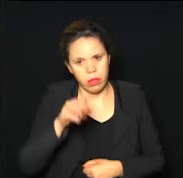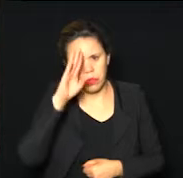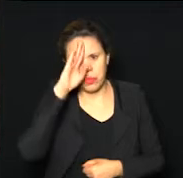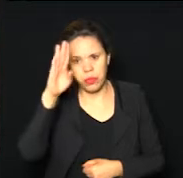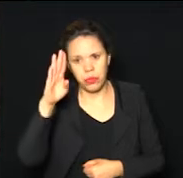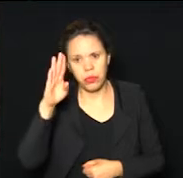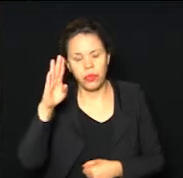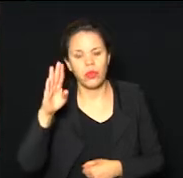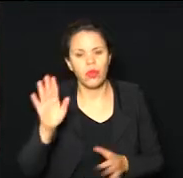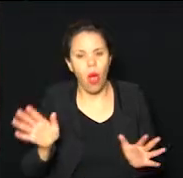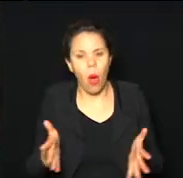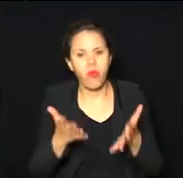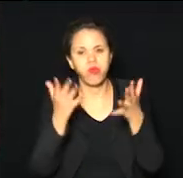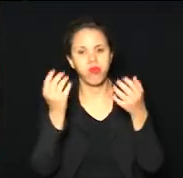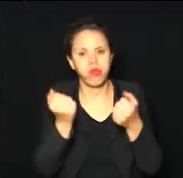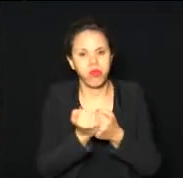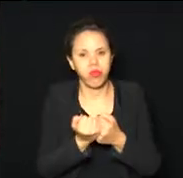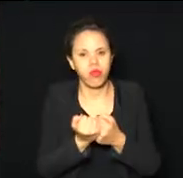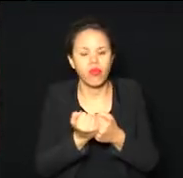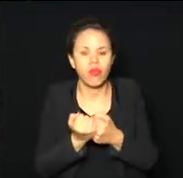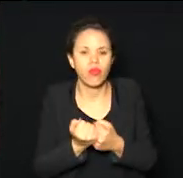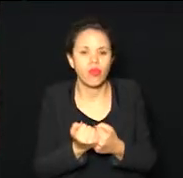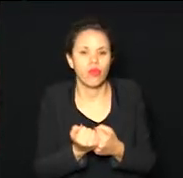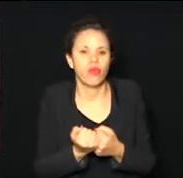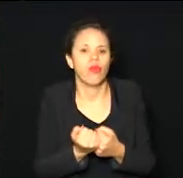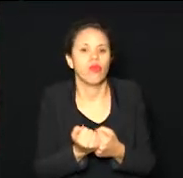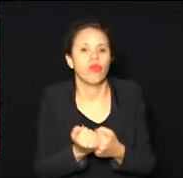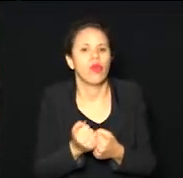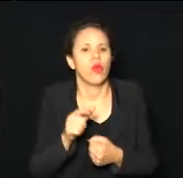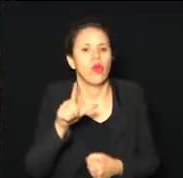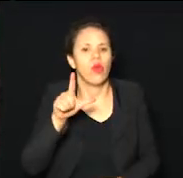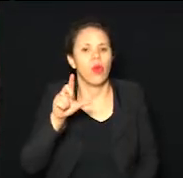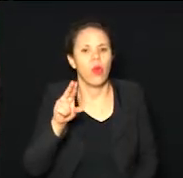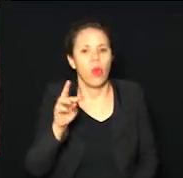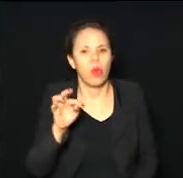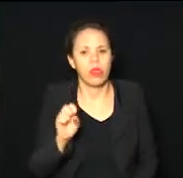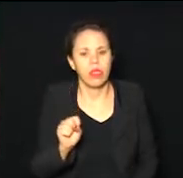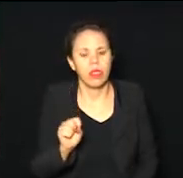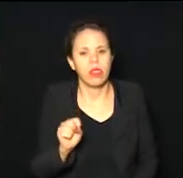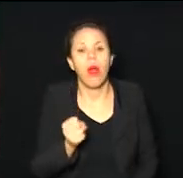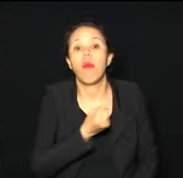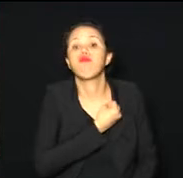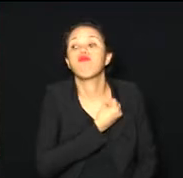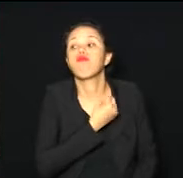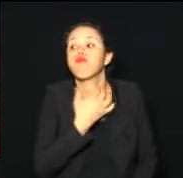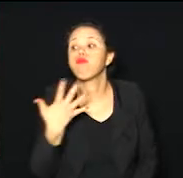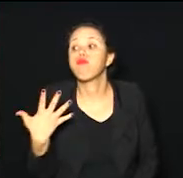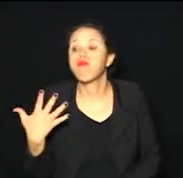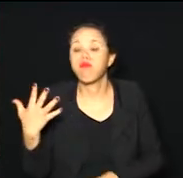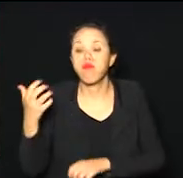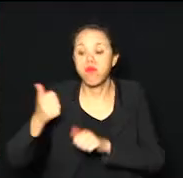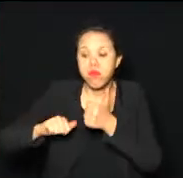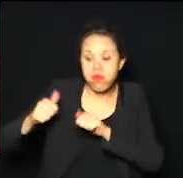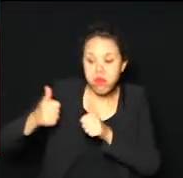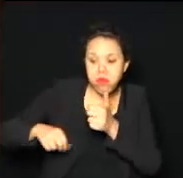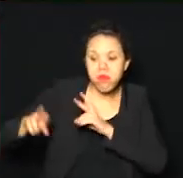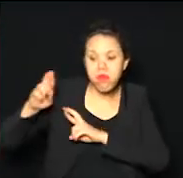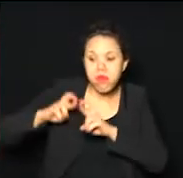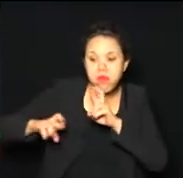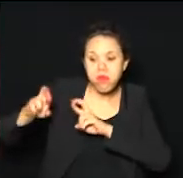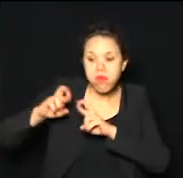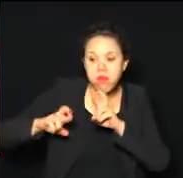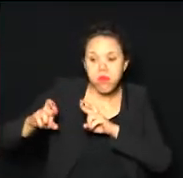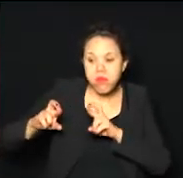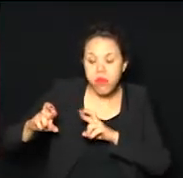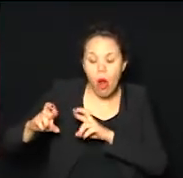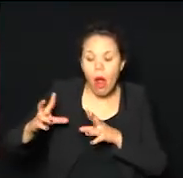fundamental na colaboração até com o Lutz, né, no sentido de prover um número de exames que conseguisse suprir